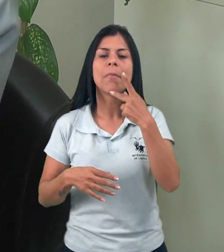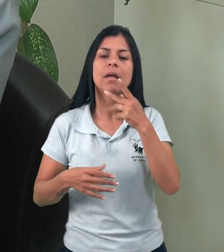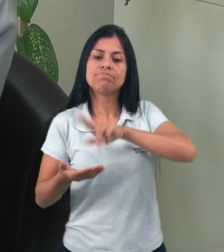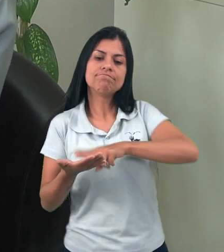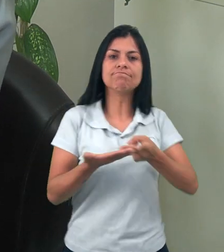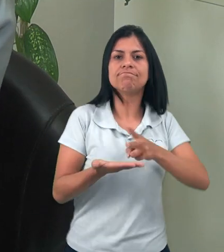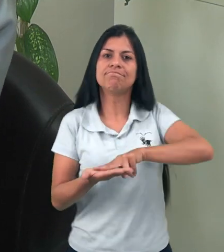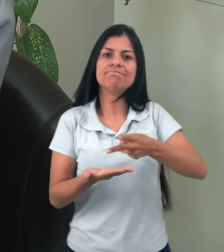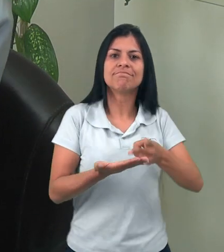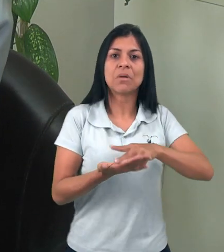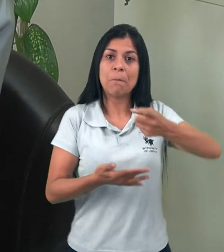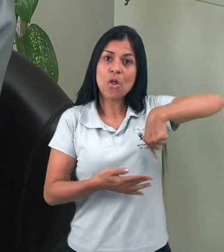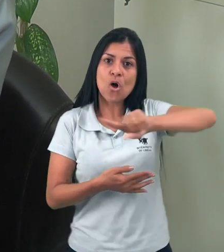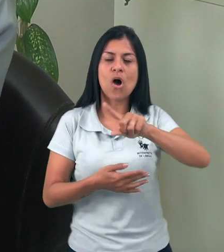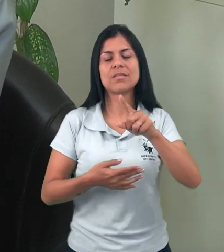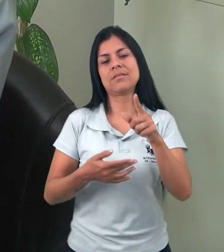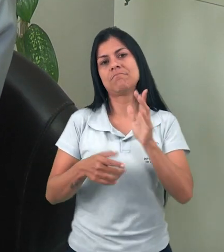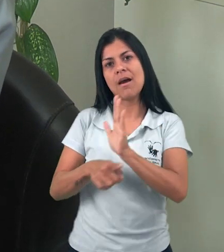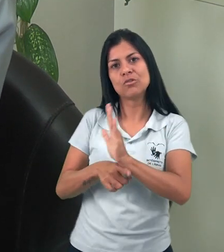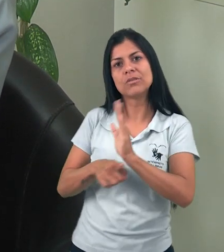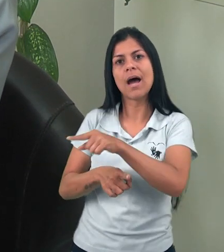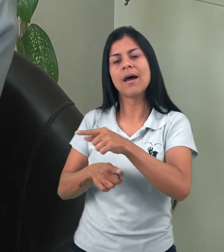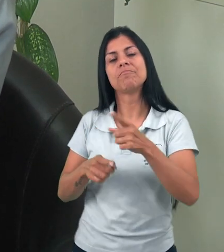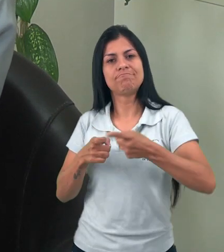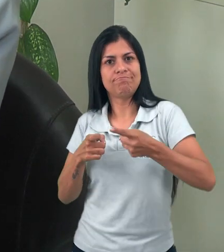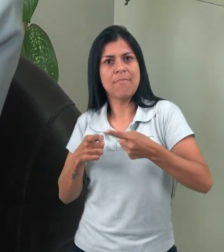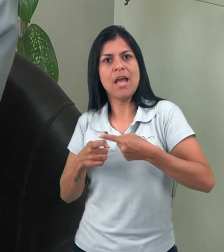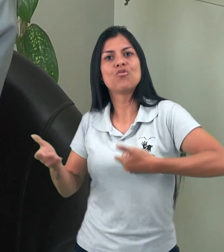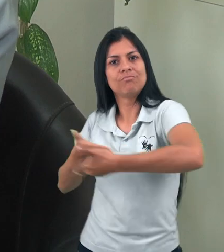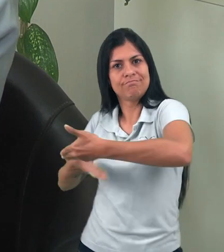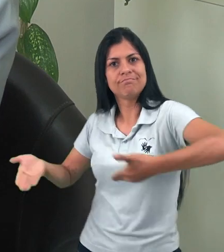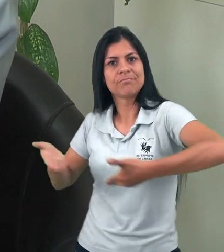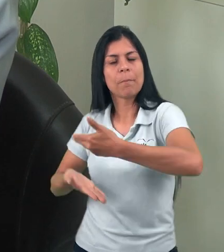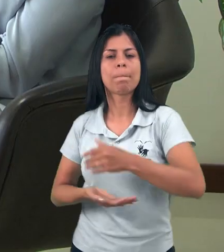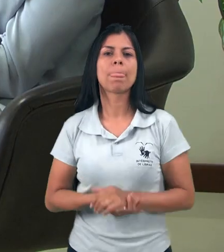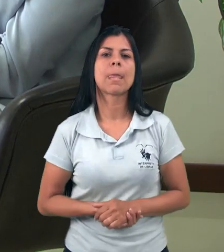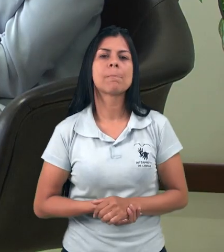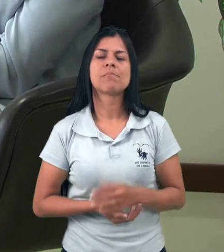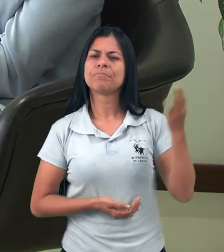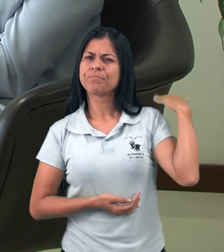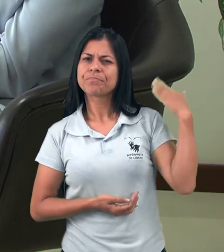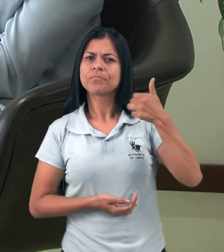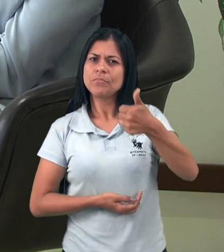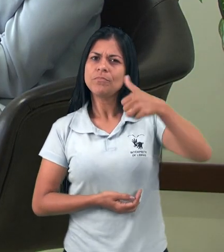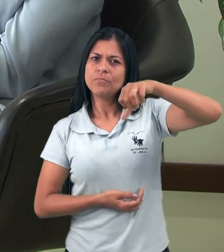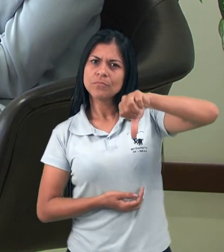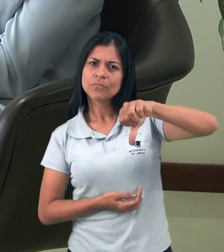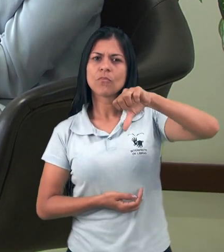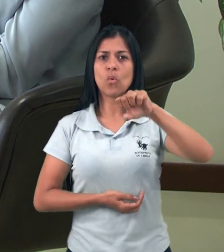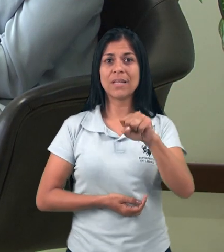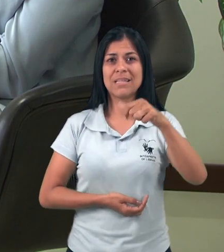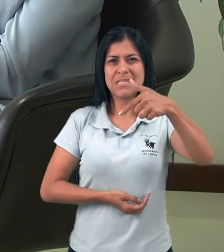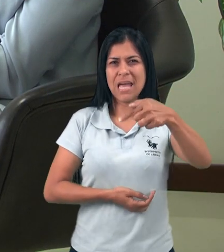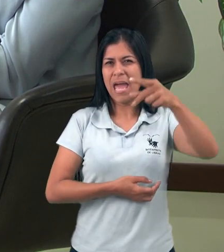falam pomerano, então eles traduzem para a gente durante o atendimento, tanto clínico quanto cirúrgico. E em 1987,